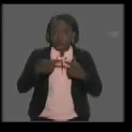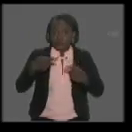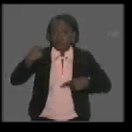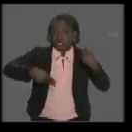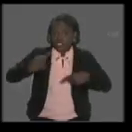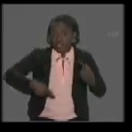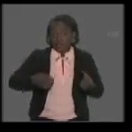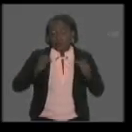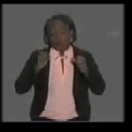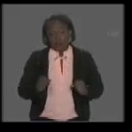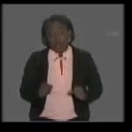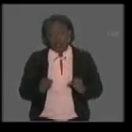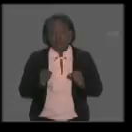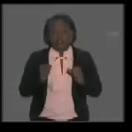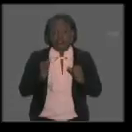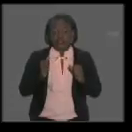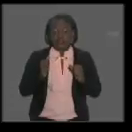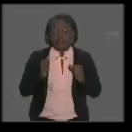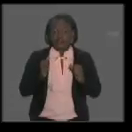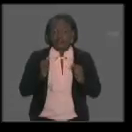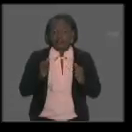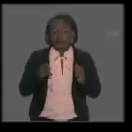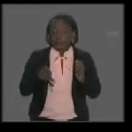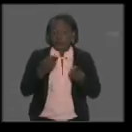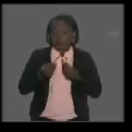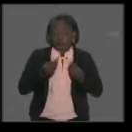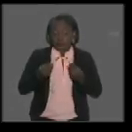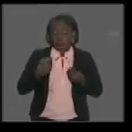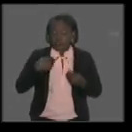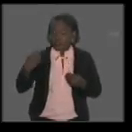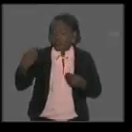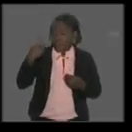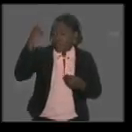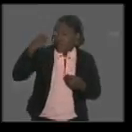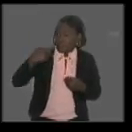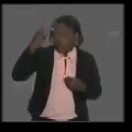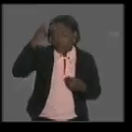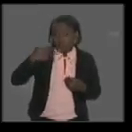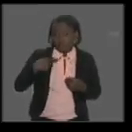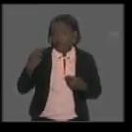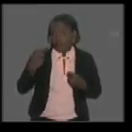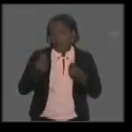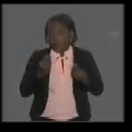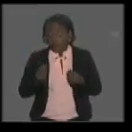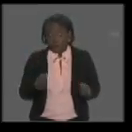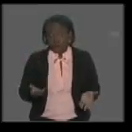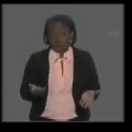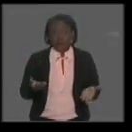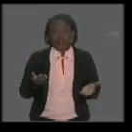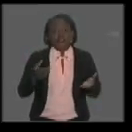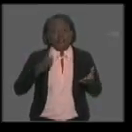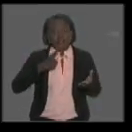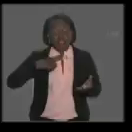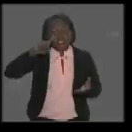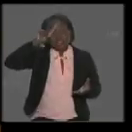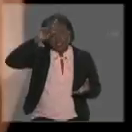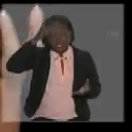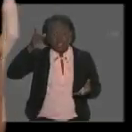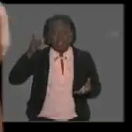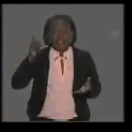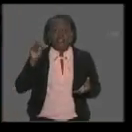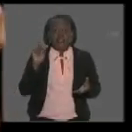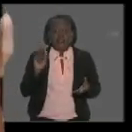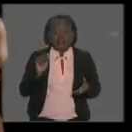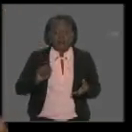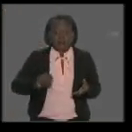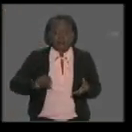política, pode ser uma afirmação de como você se vê e tudo isso. Há essa ideia,